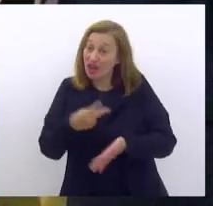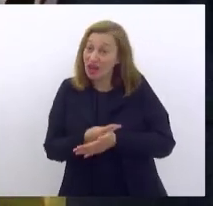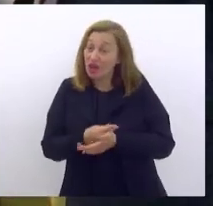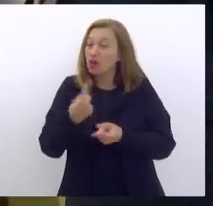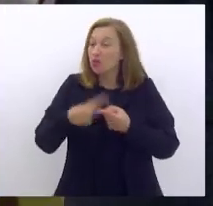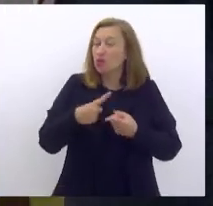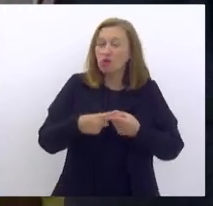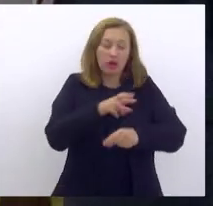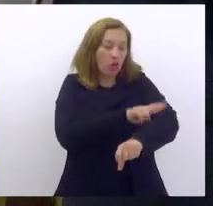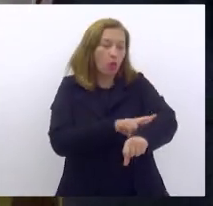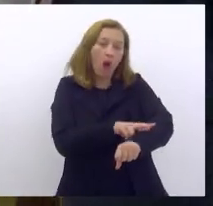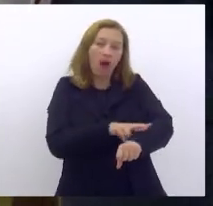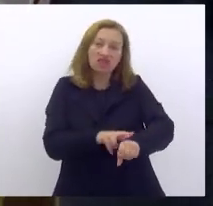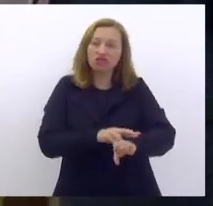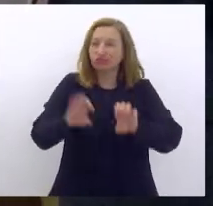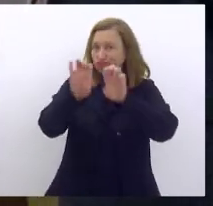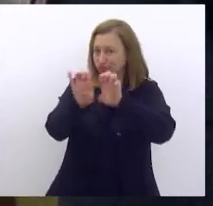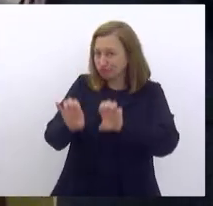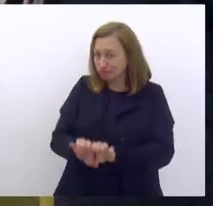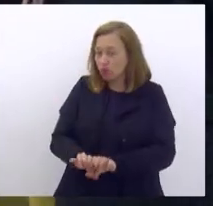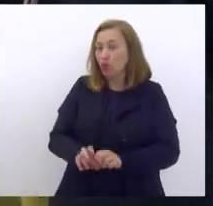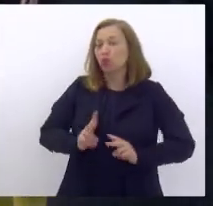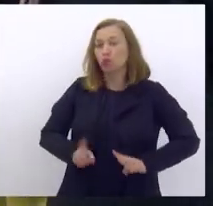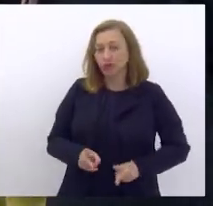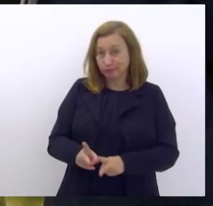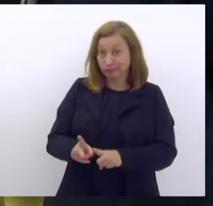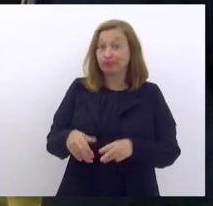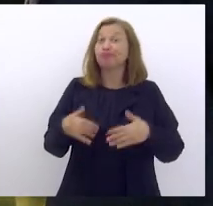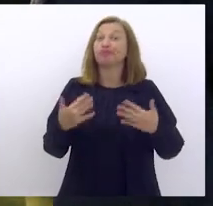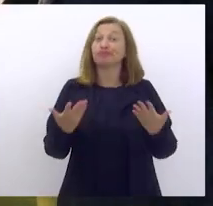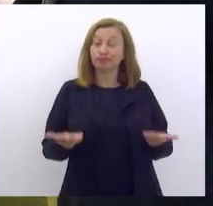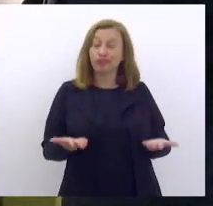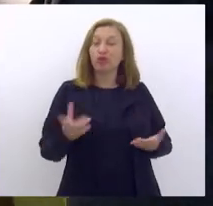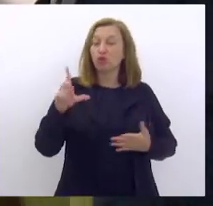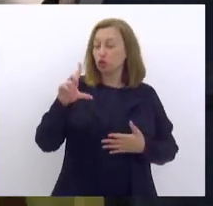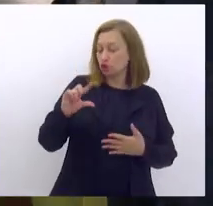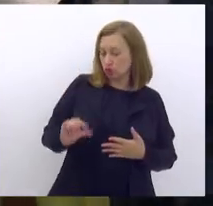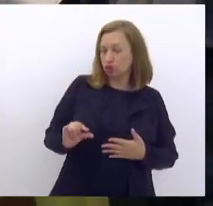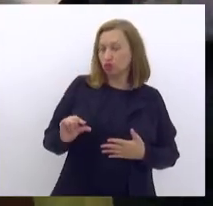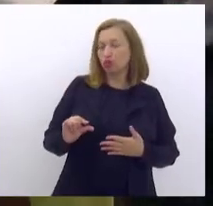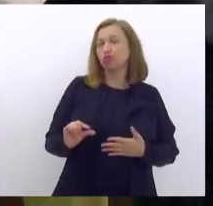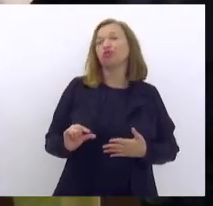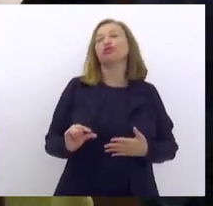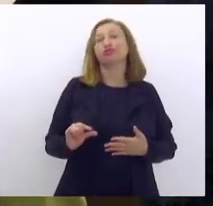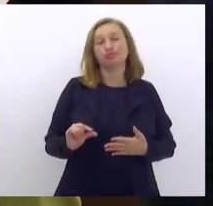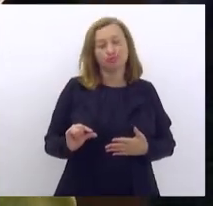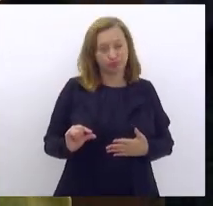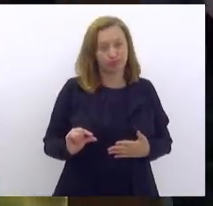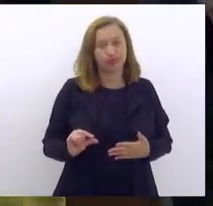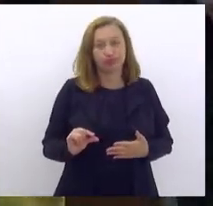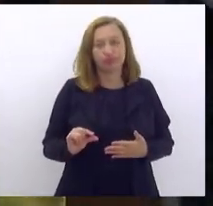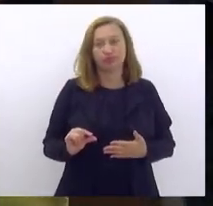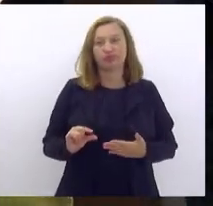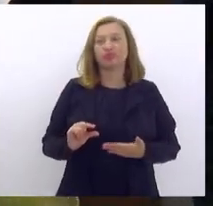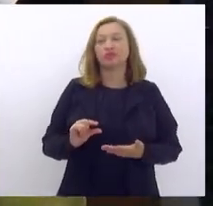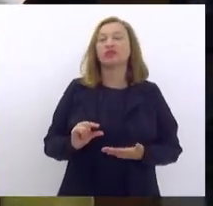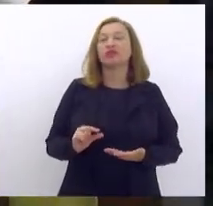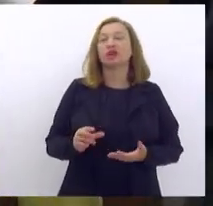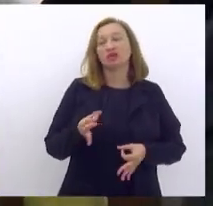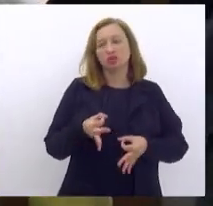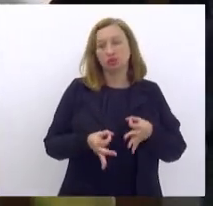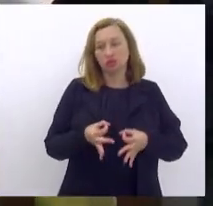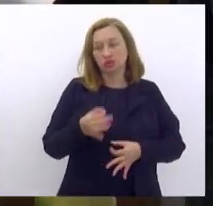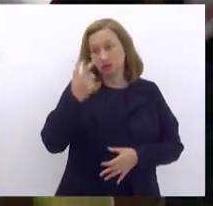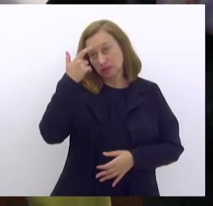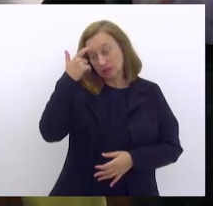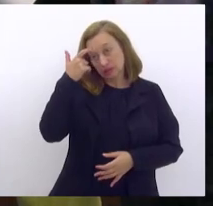o racismo estrutural continua. Então, estamos minorando as injustiças.